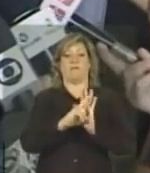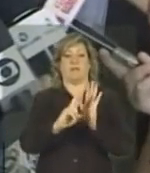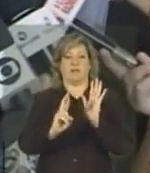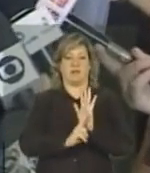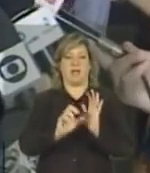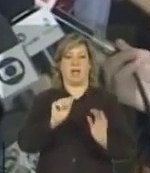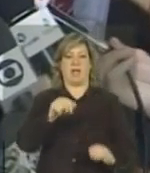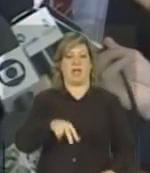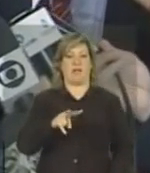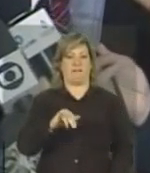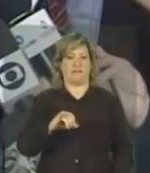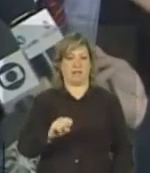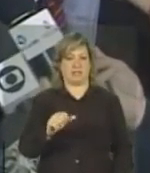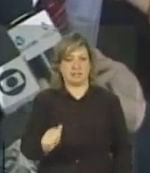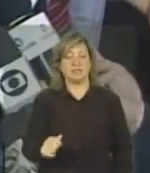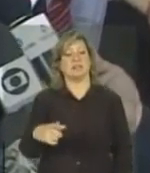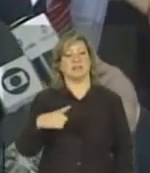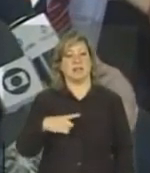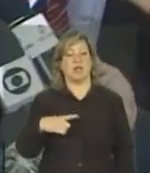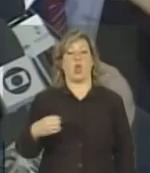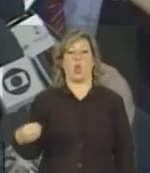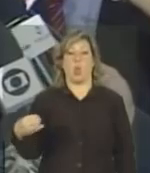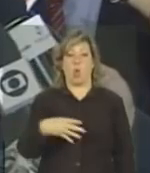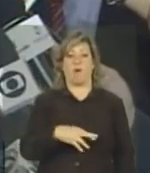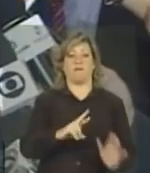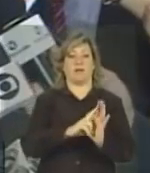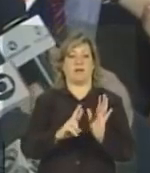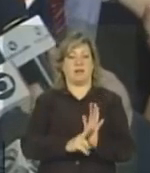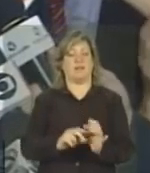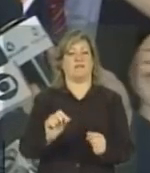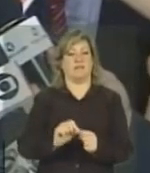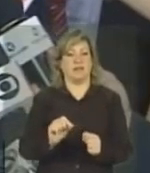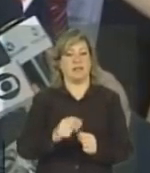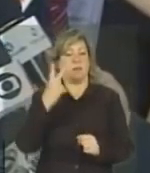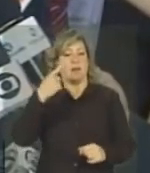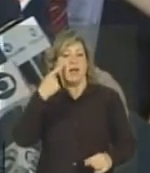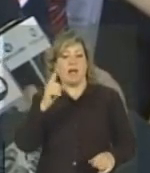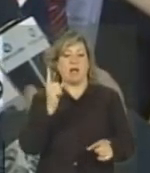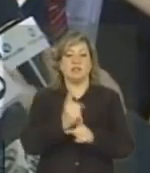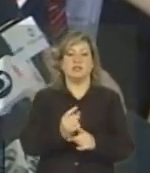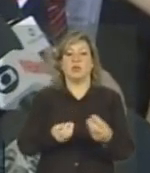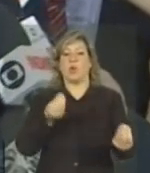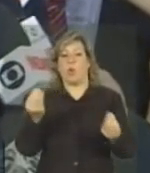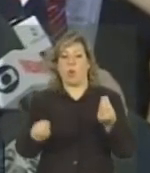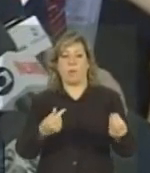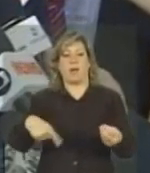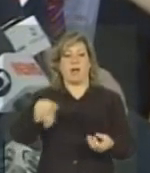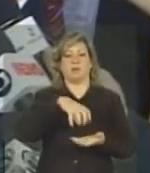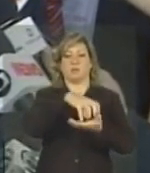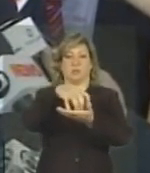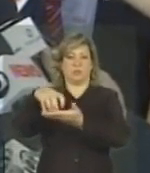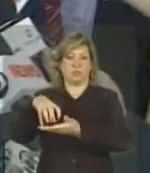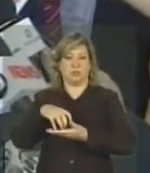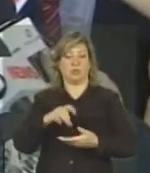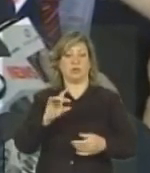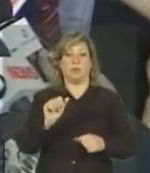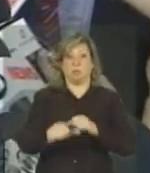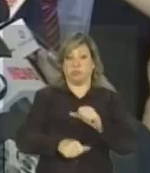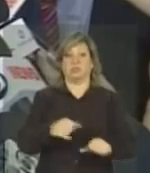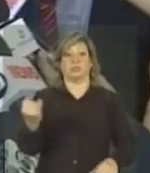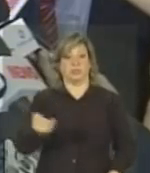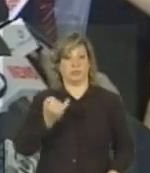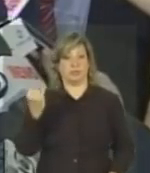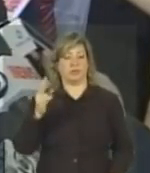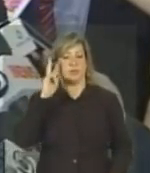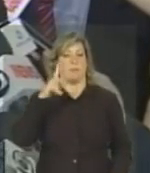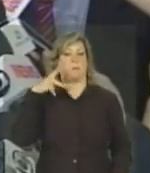da Anvisa, ou seja, tem novas regras estabelecidas para identificar essas comunidades. Isso é uma mudança importante em